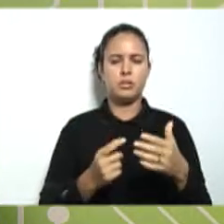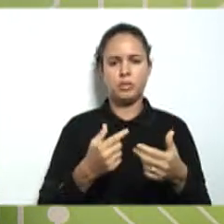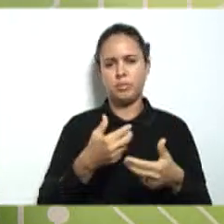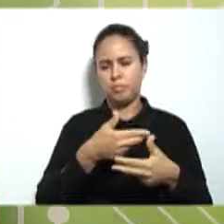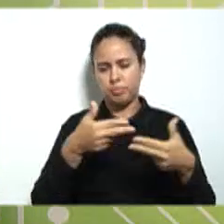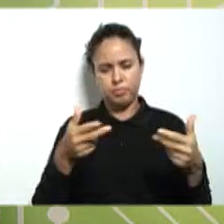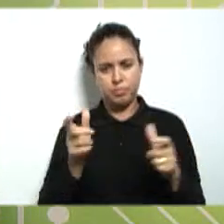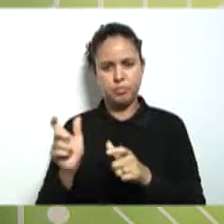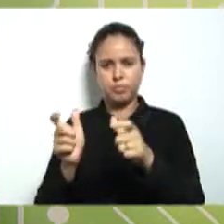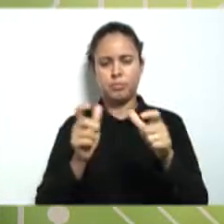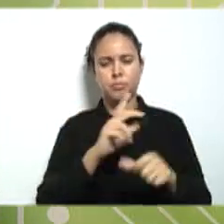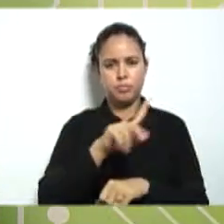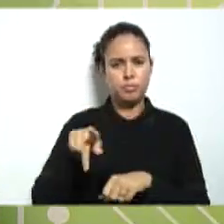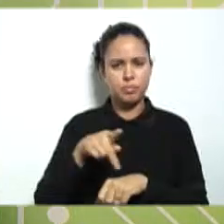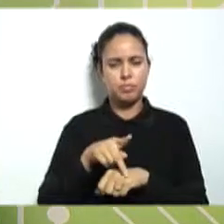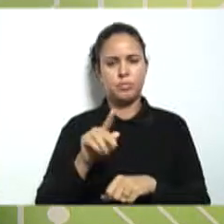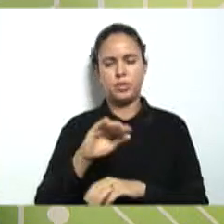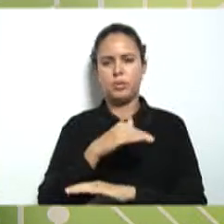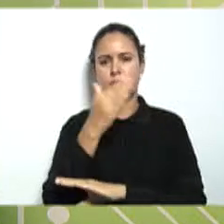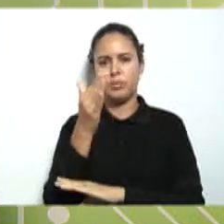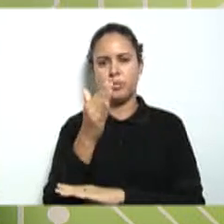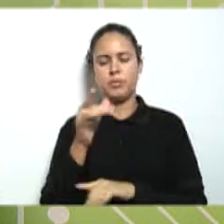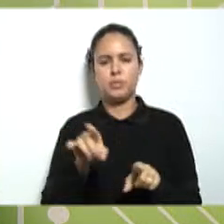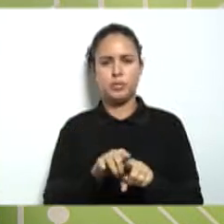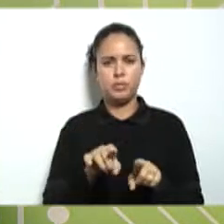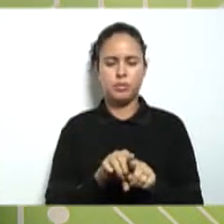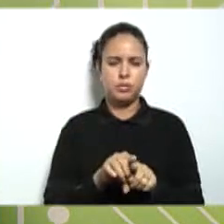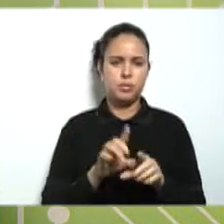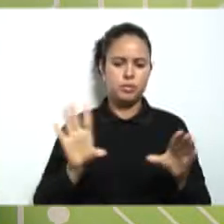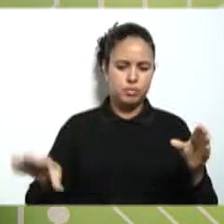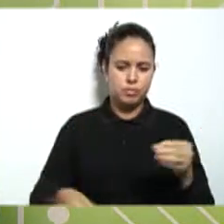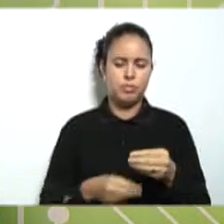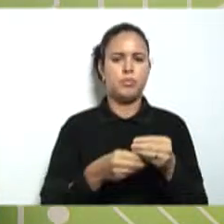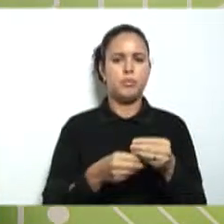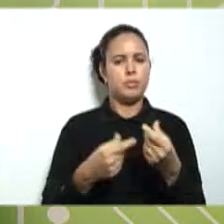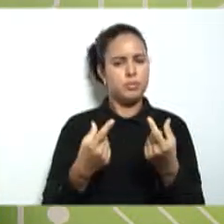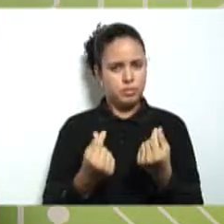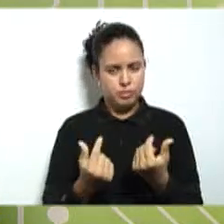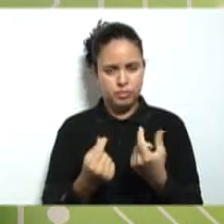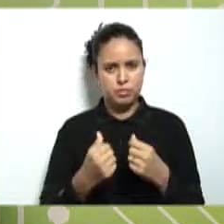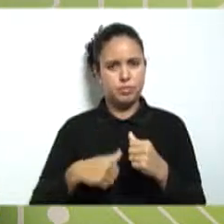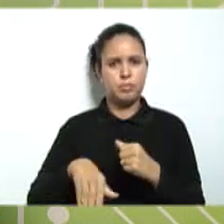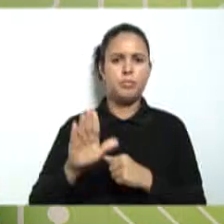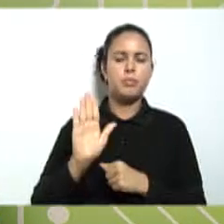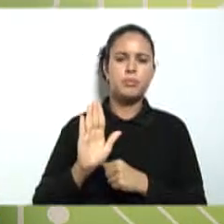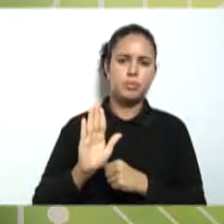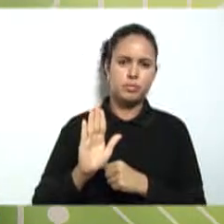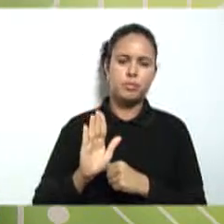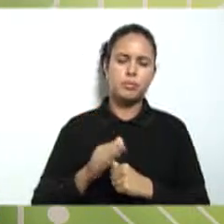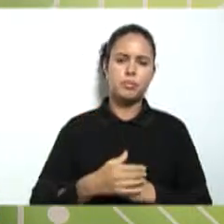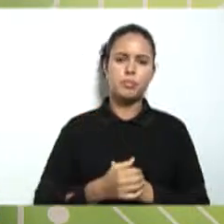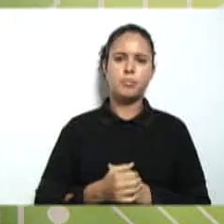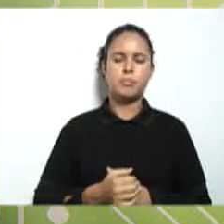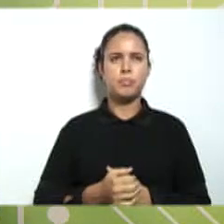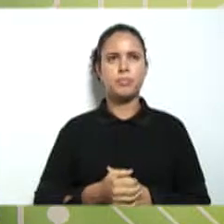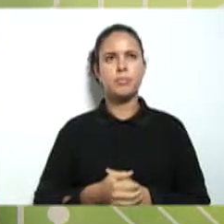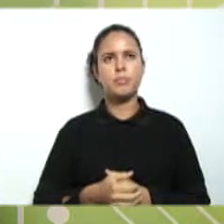outros lugares, em outros países, lugares onde a gente pode ter um valor adicionado muito maior por esse produto, pode encontrar um preço muito alto por esse